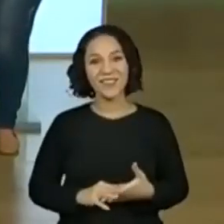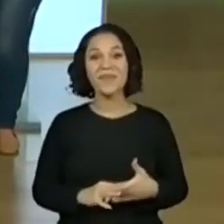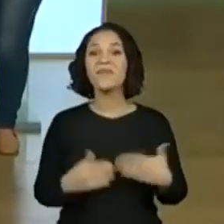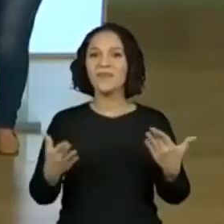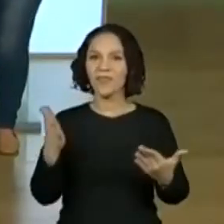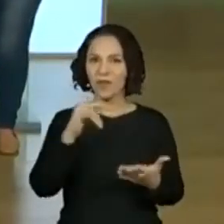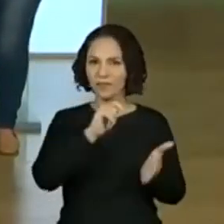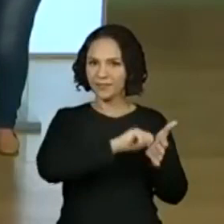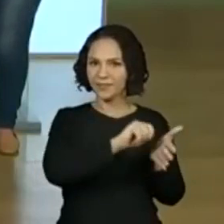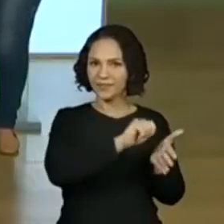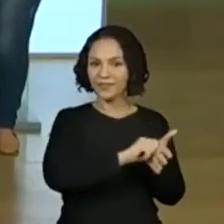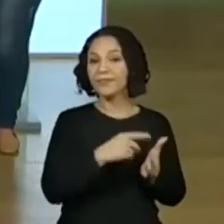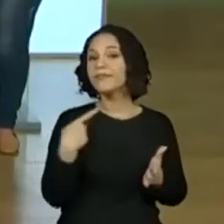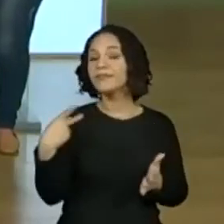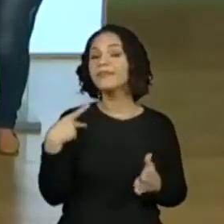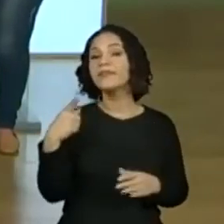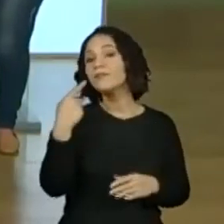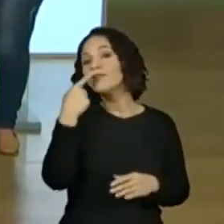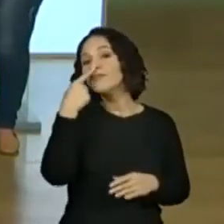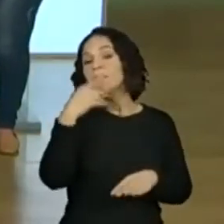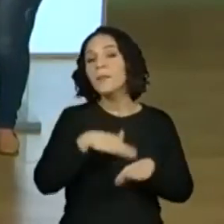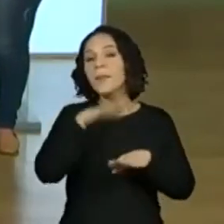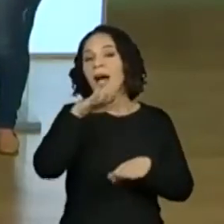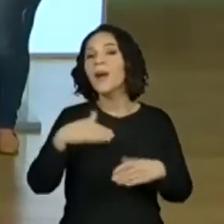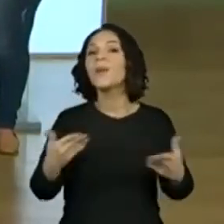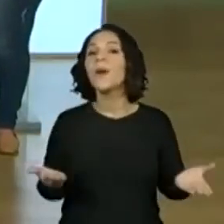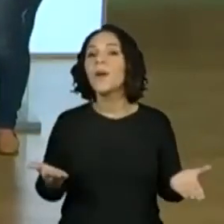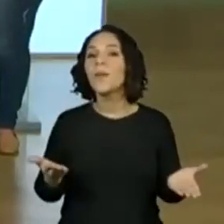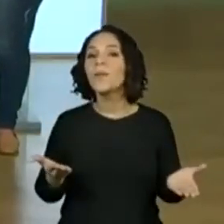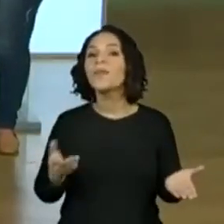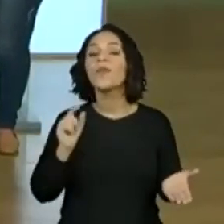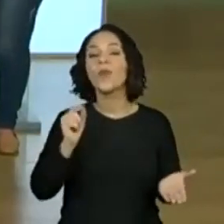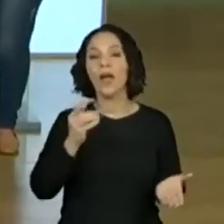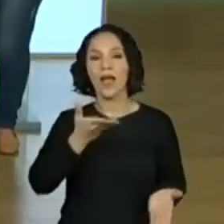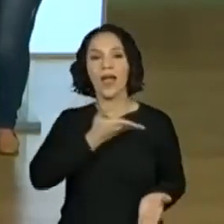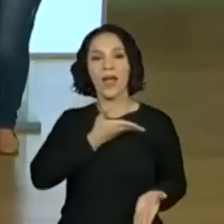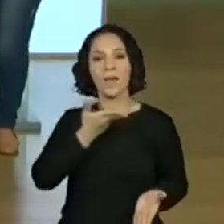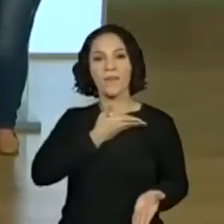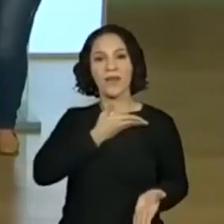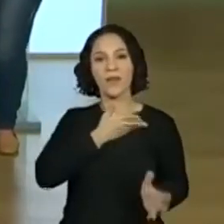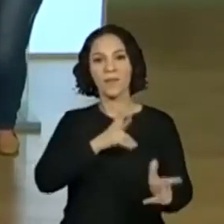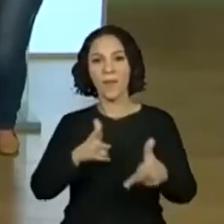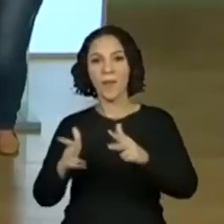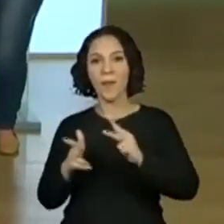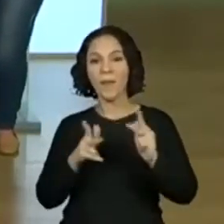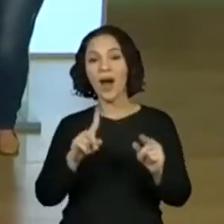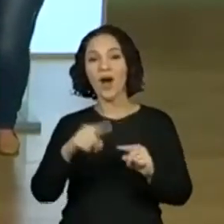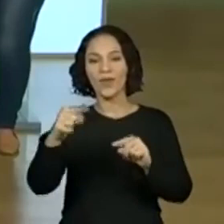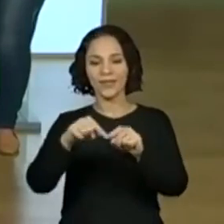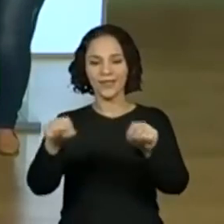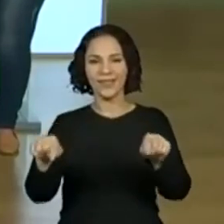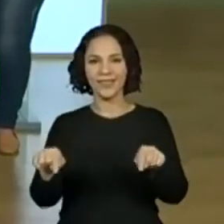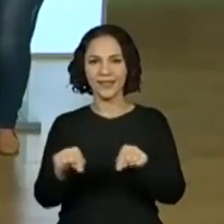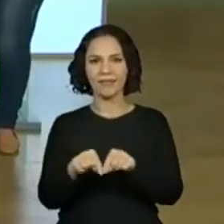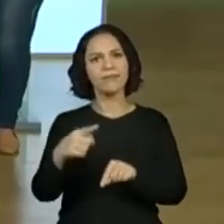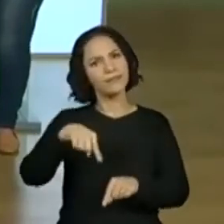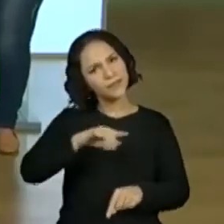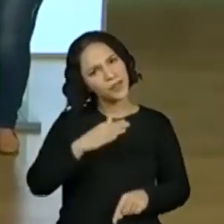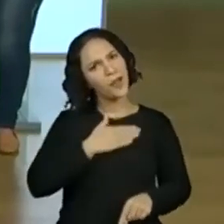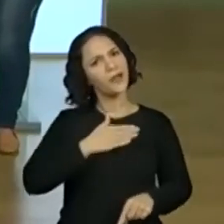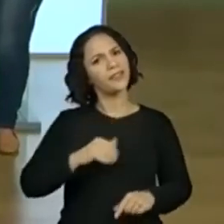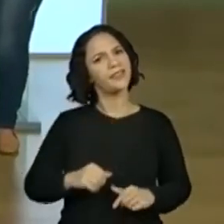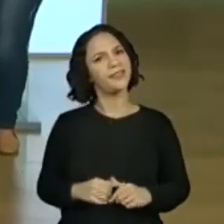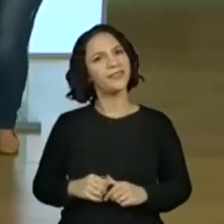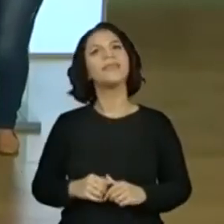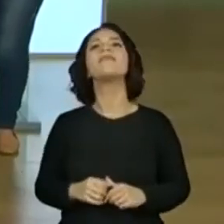vamos escrever vamos a nossa? Vamos escrever. Qual é a nossa? Qual é a nossa? Conversar com os amigos... Da outra sala. Isso né? mesmo. A gente gosta de conversar,